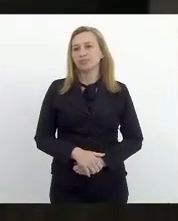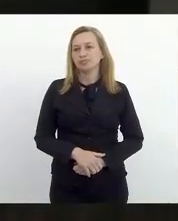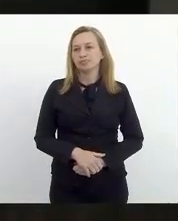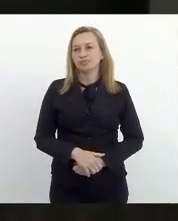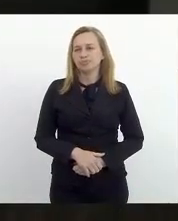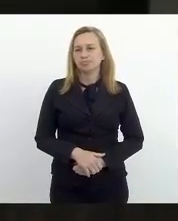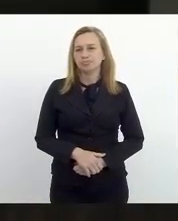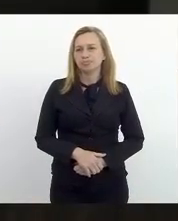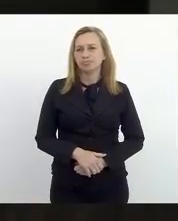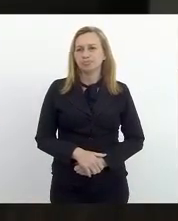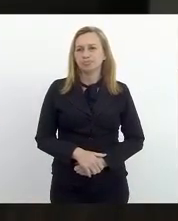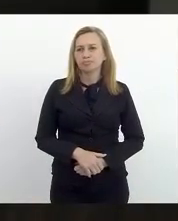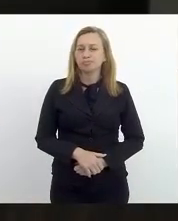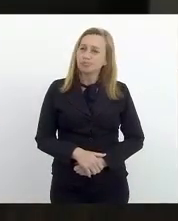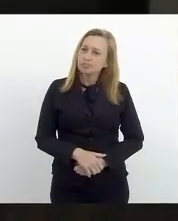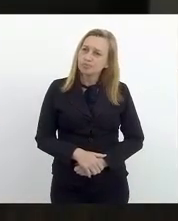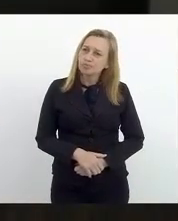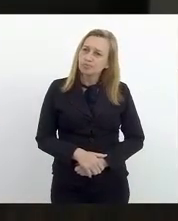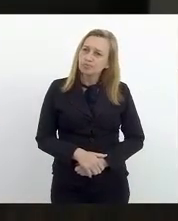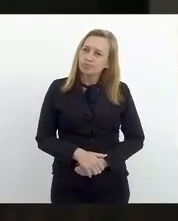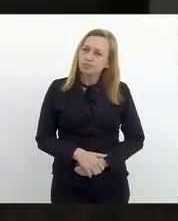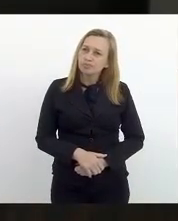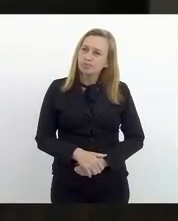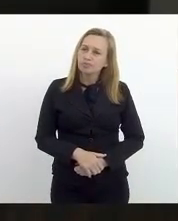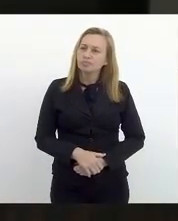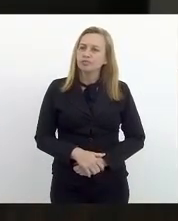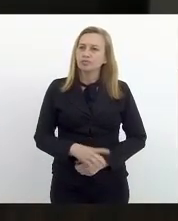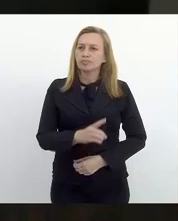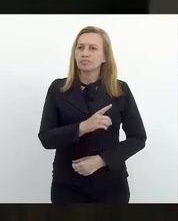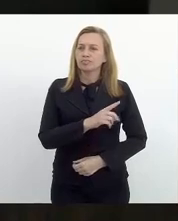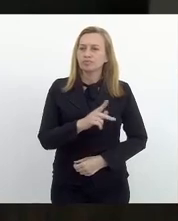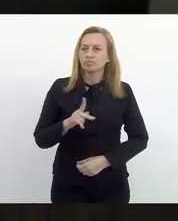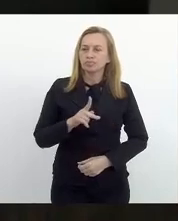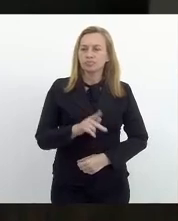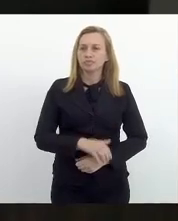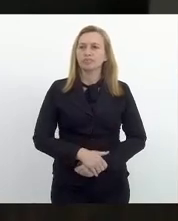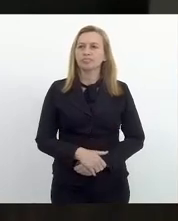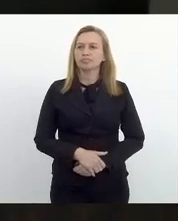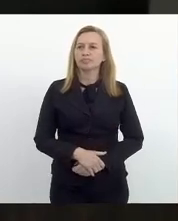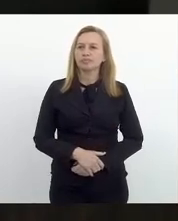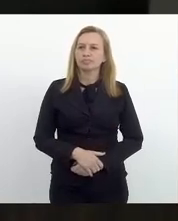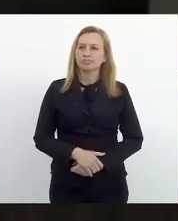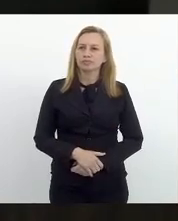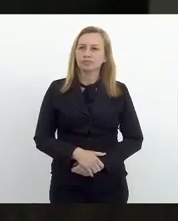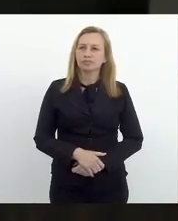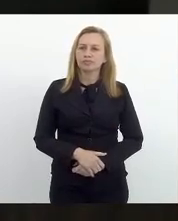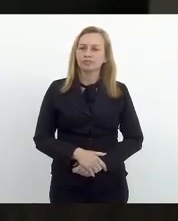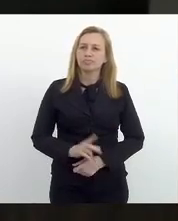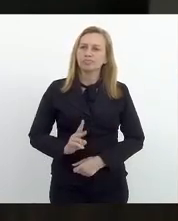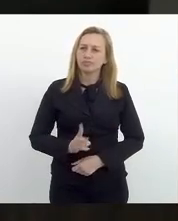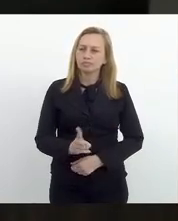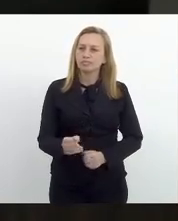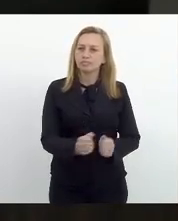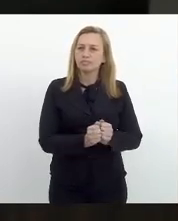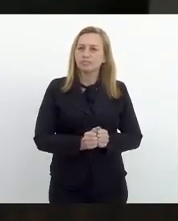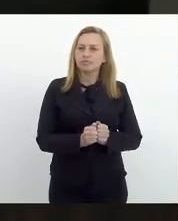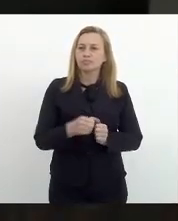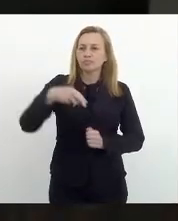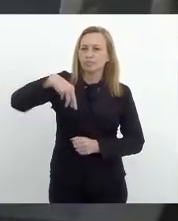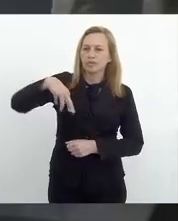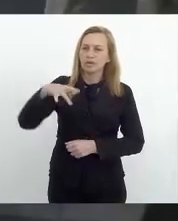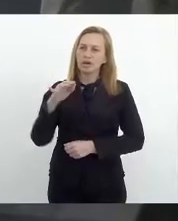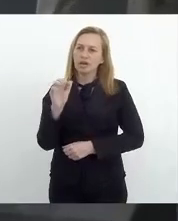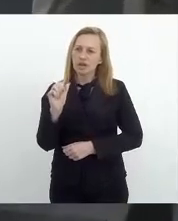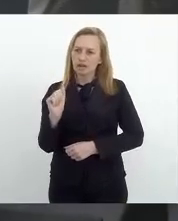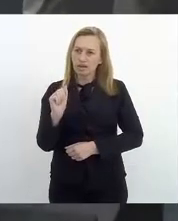aqui a nossa defensora pública que está sempre sempre conosco Dra Maria